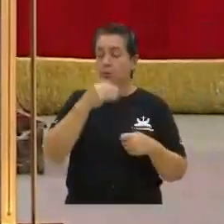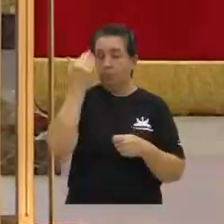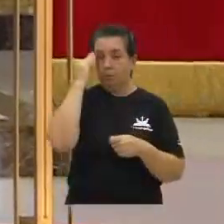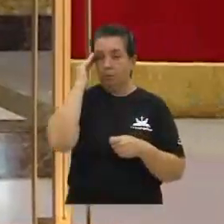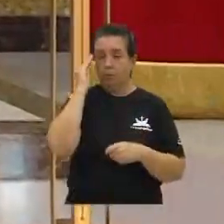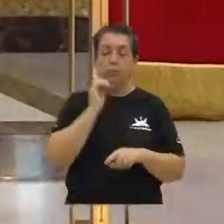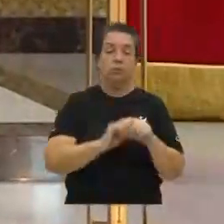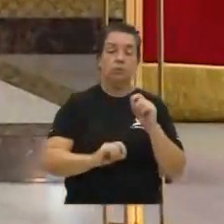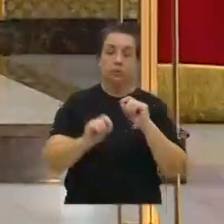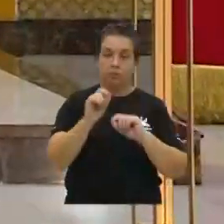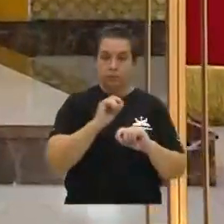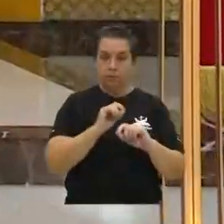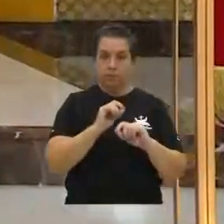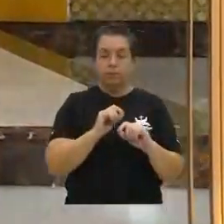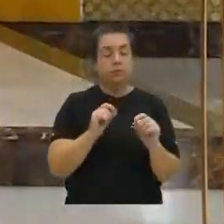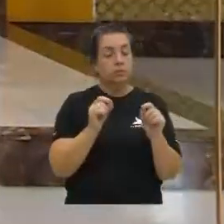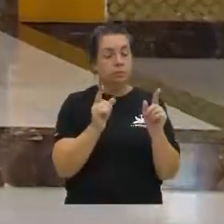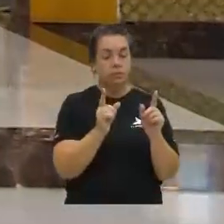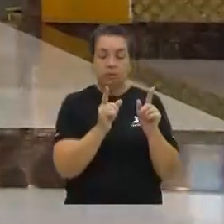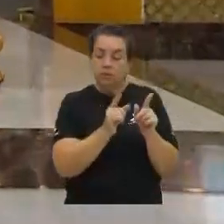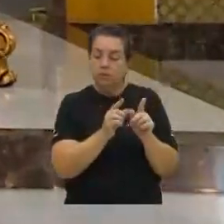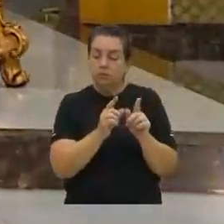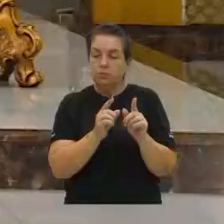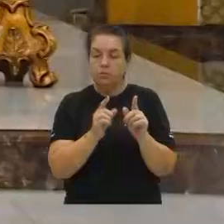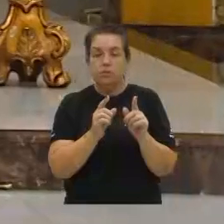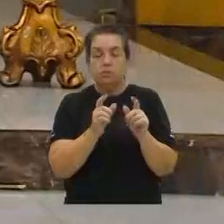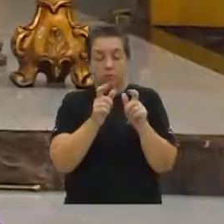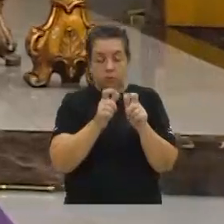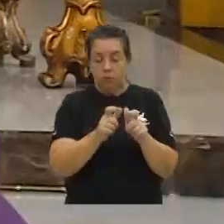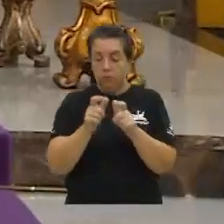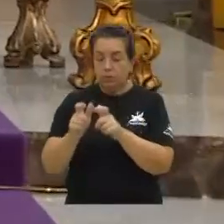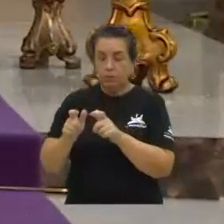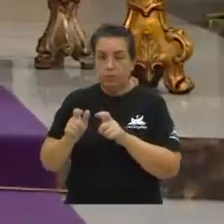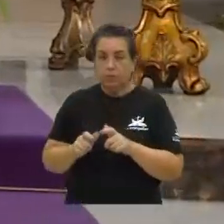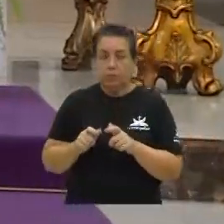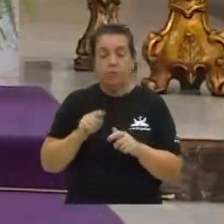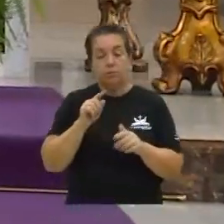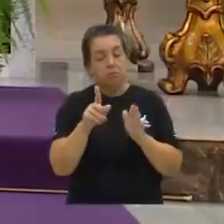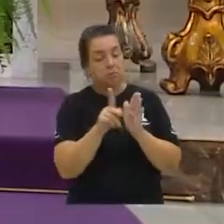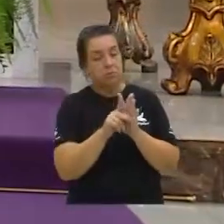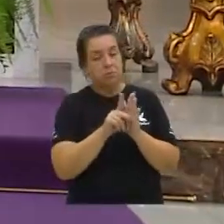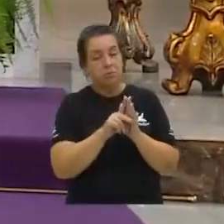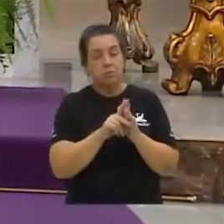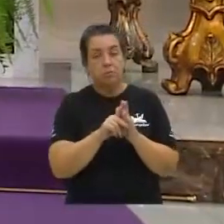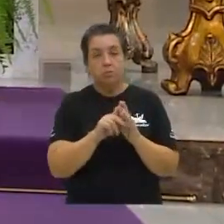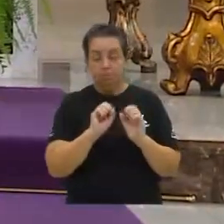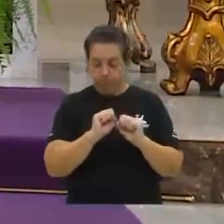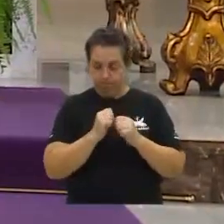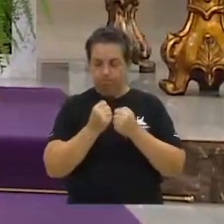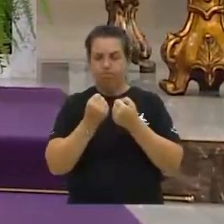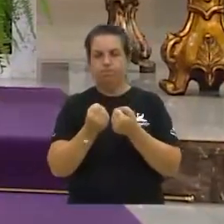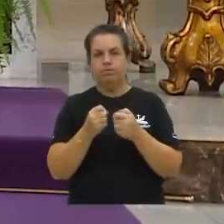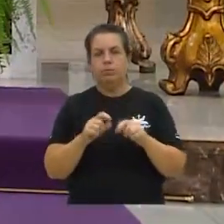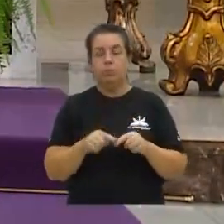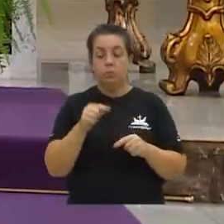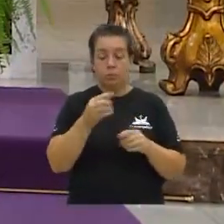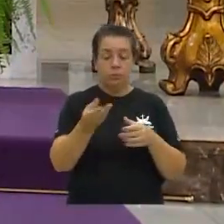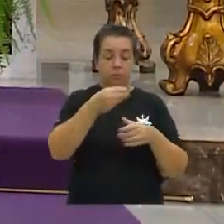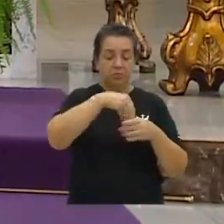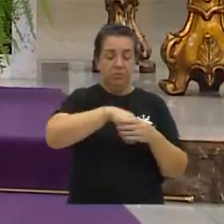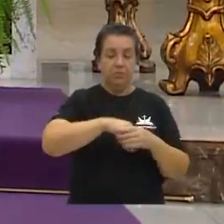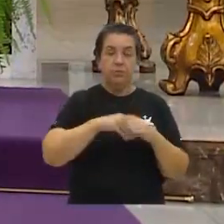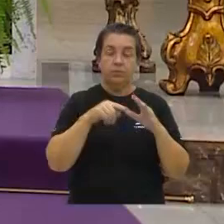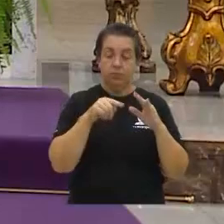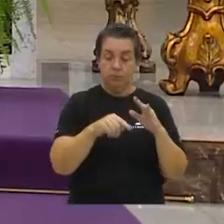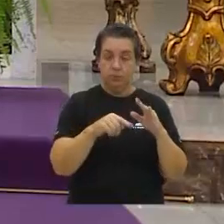pequenas fortalezas que se defendiam. Mas se dentro daquela fortaleza,